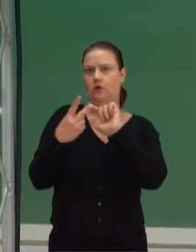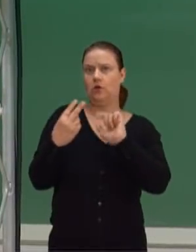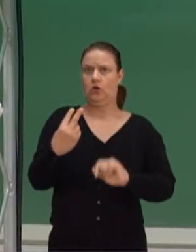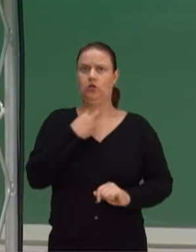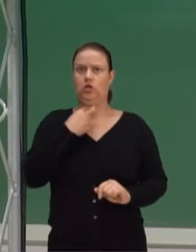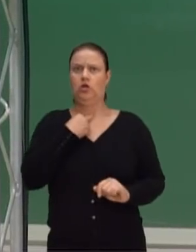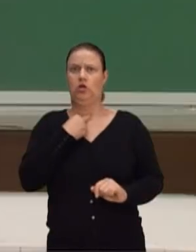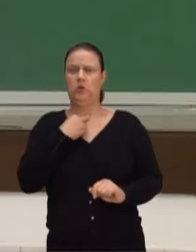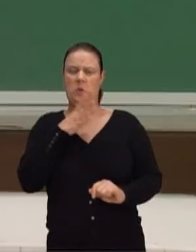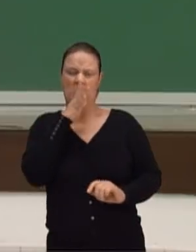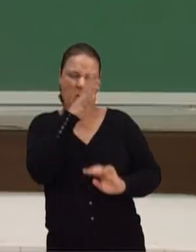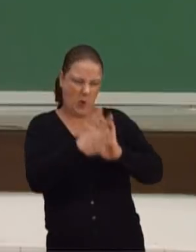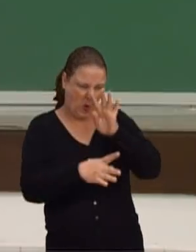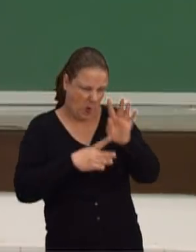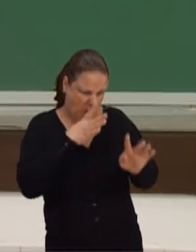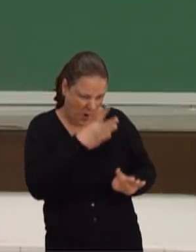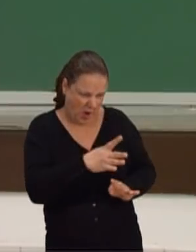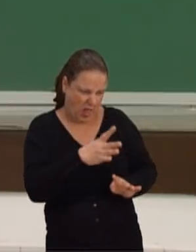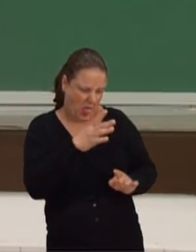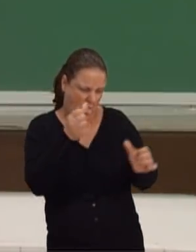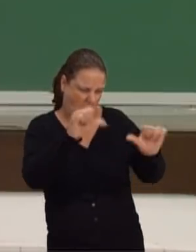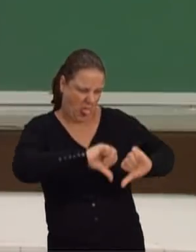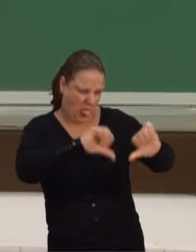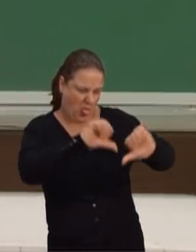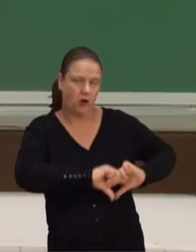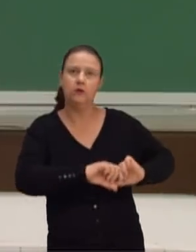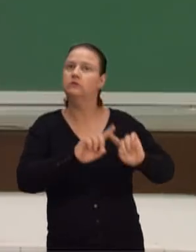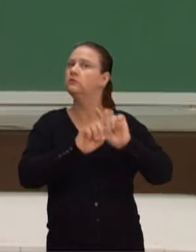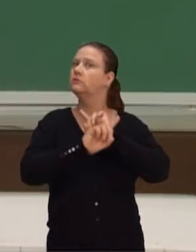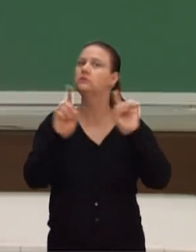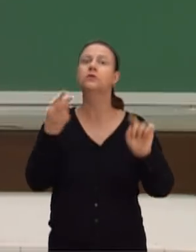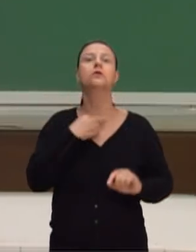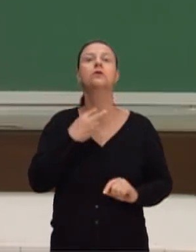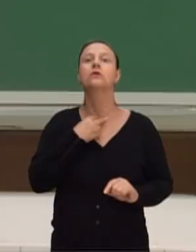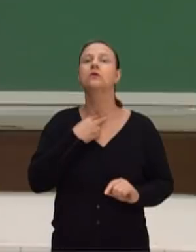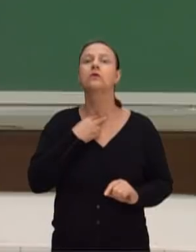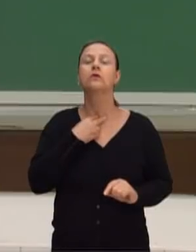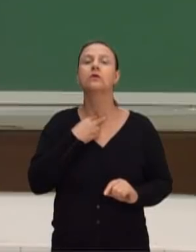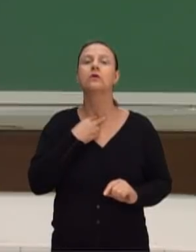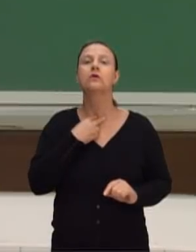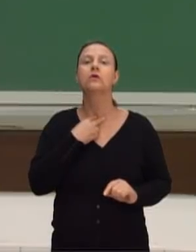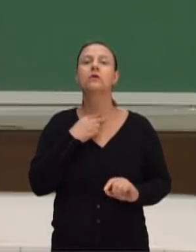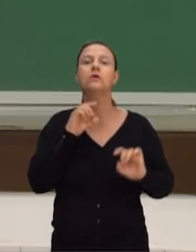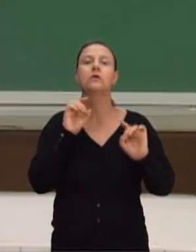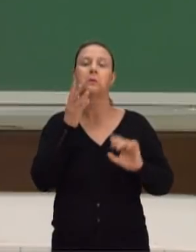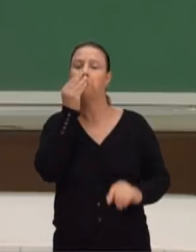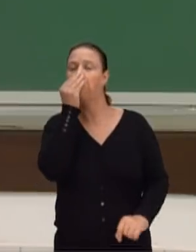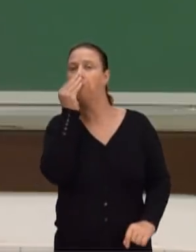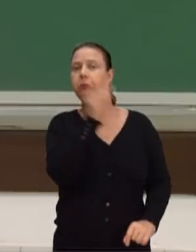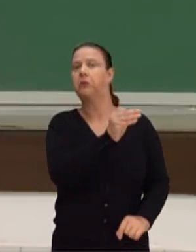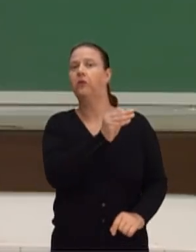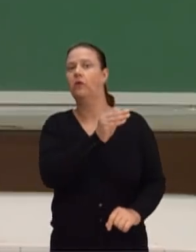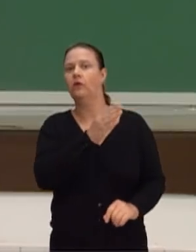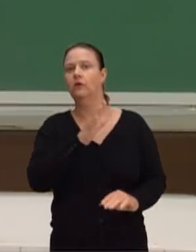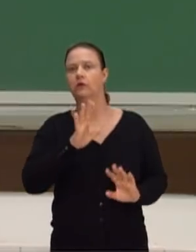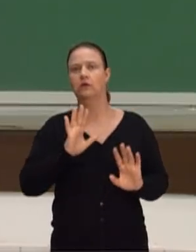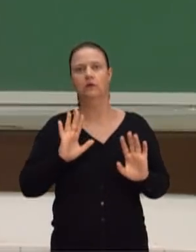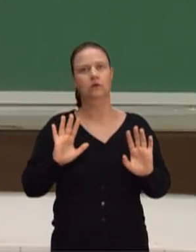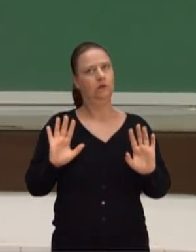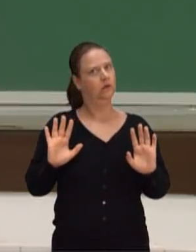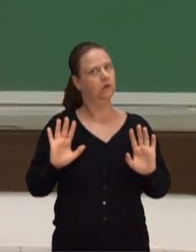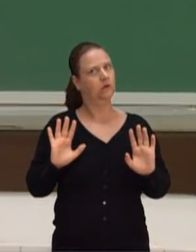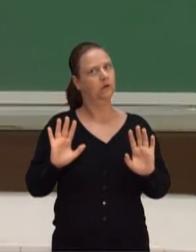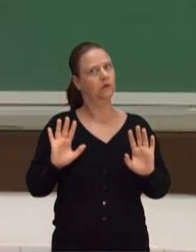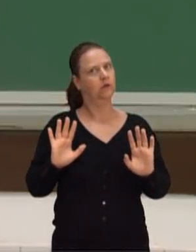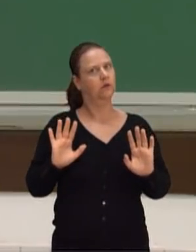de críticas negativas. Não pode servir para nada, simplesmente ser ignorado. Aqueles